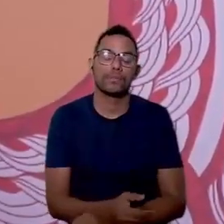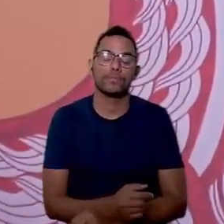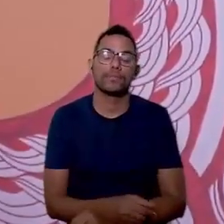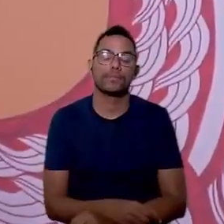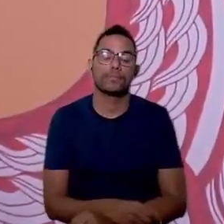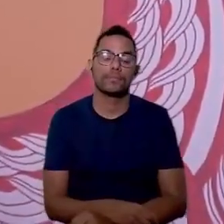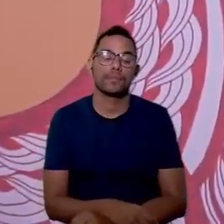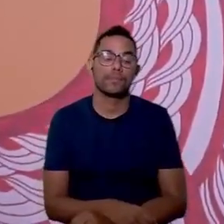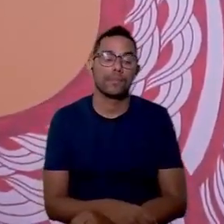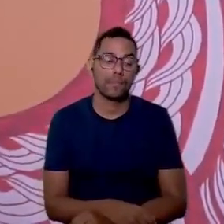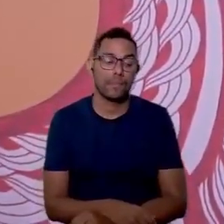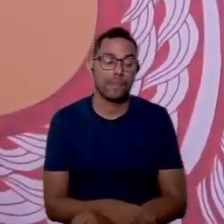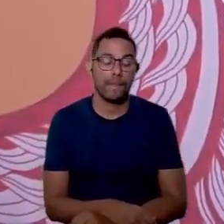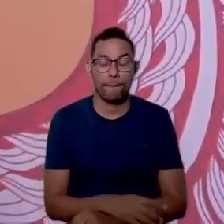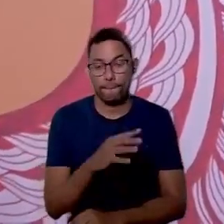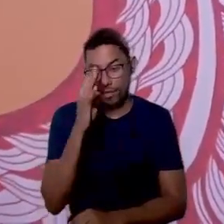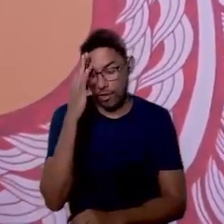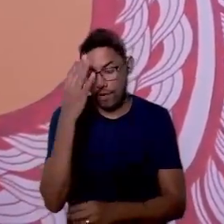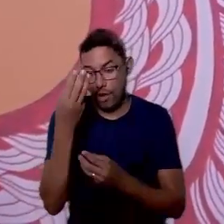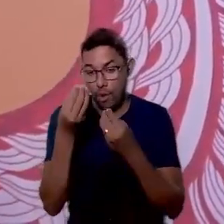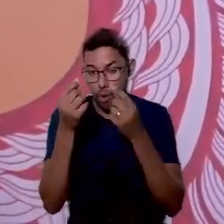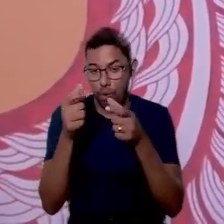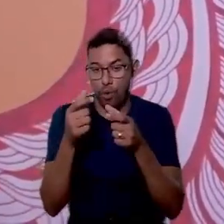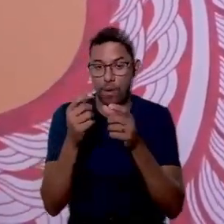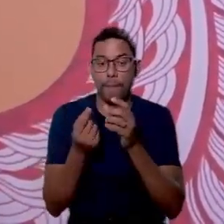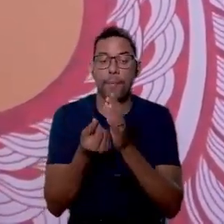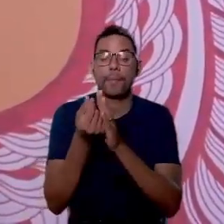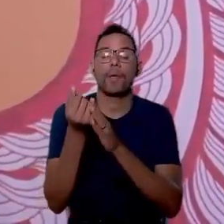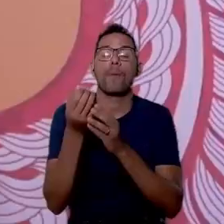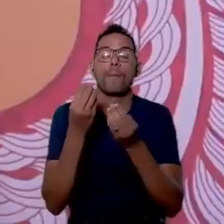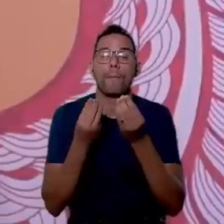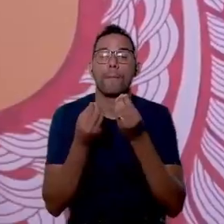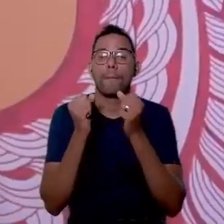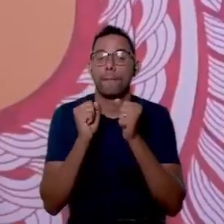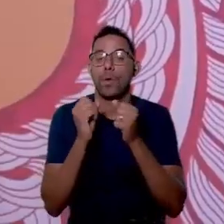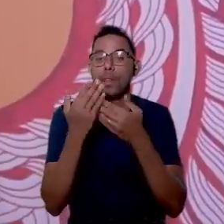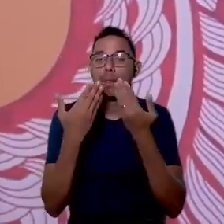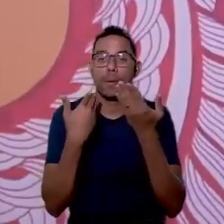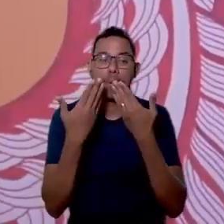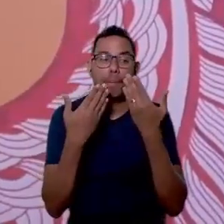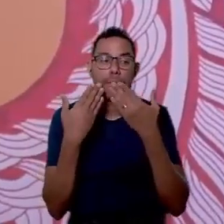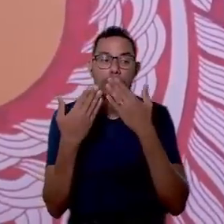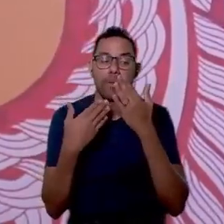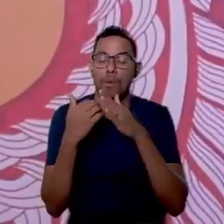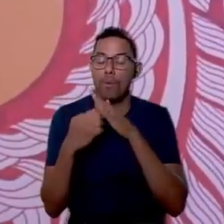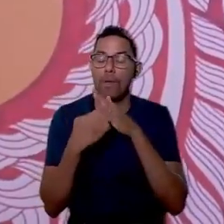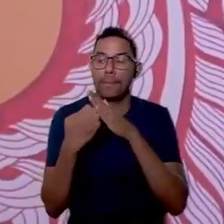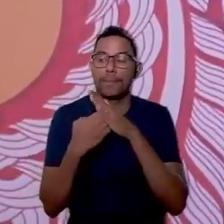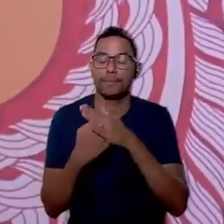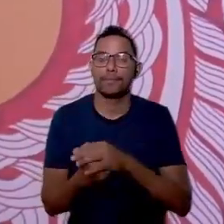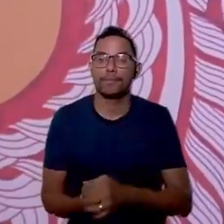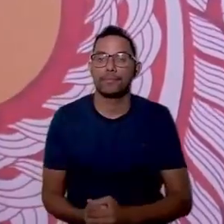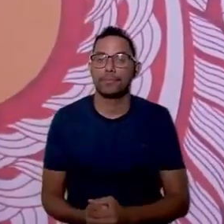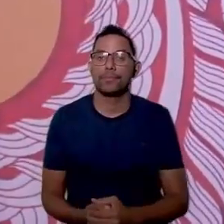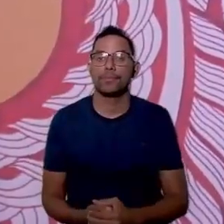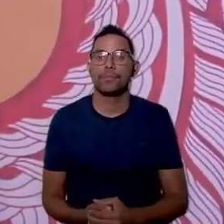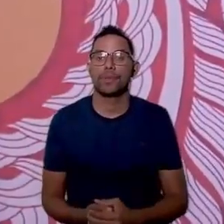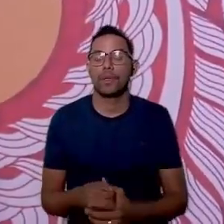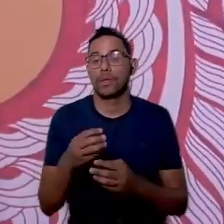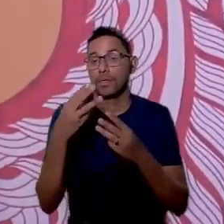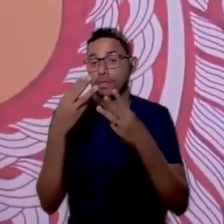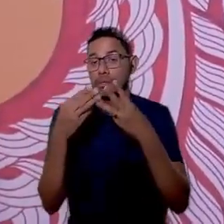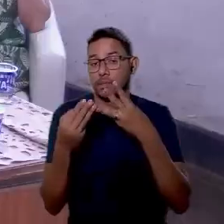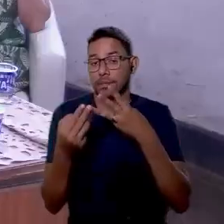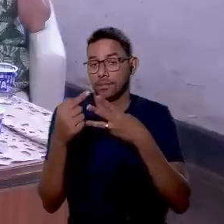de definir onde vai ser feito o investimento, a gente pode dialogar com as empresas, e aí você tem, como você tem esse terceiro